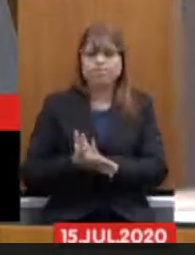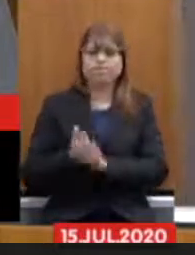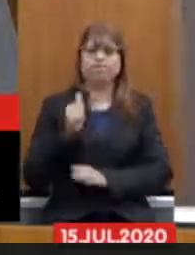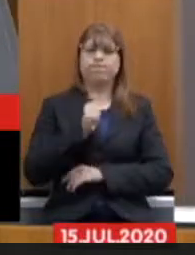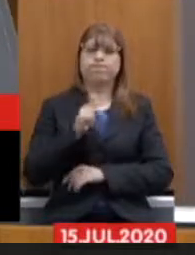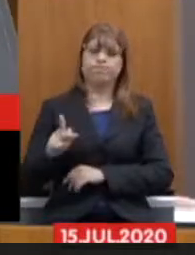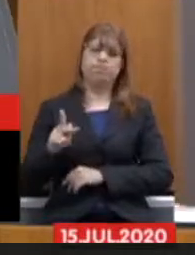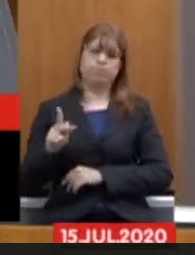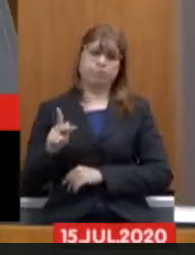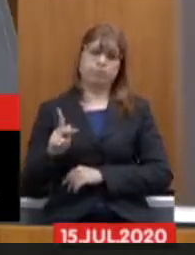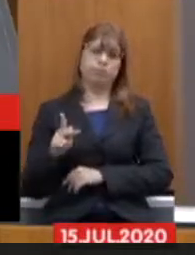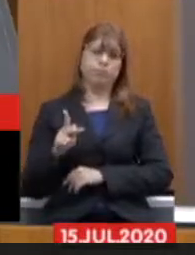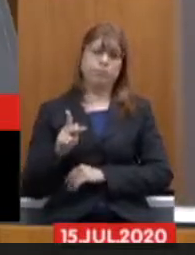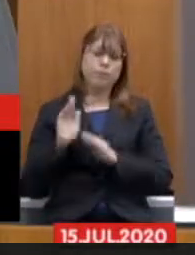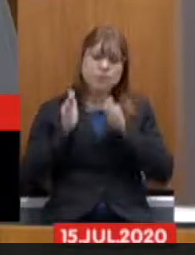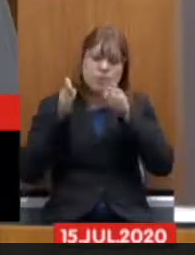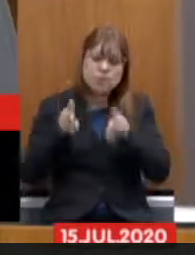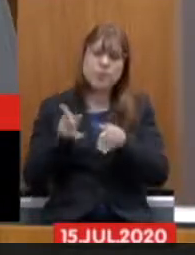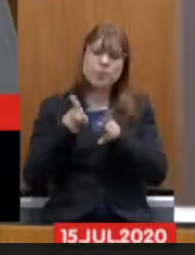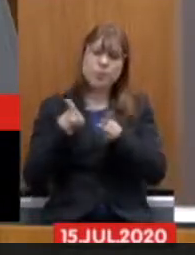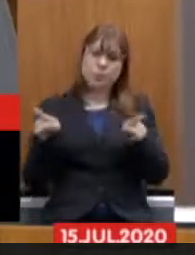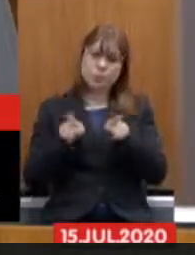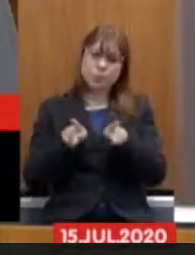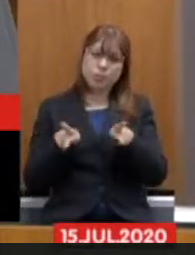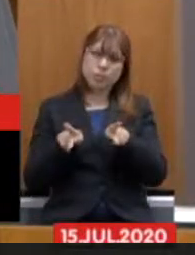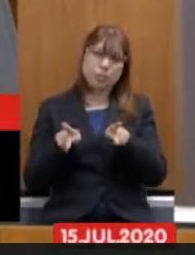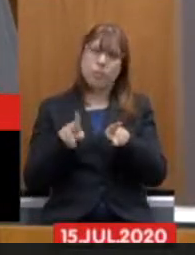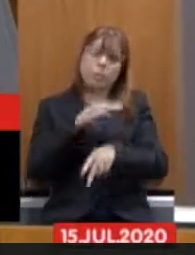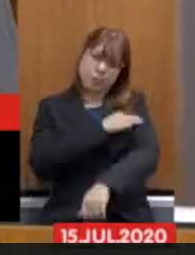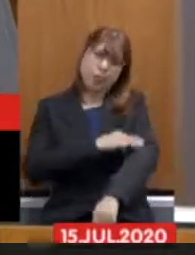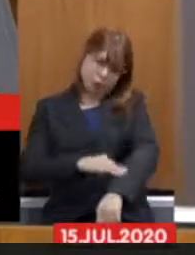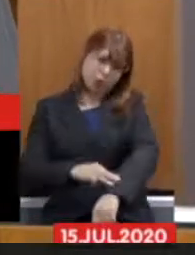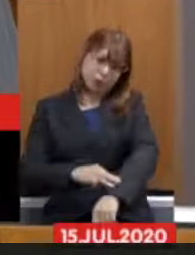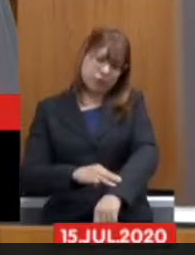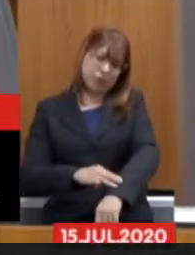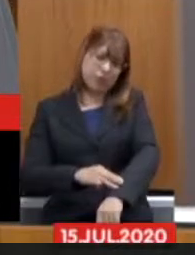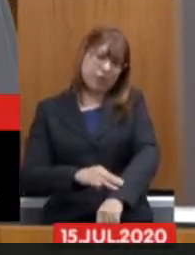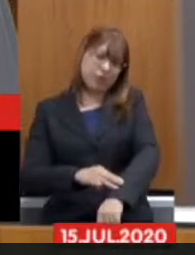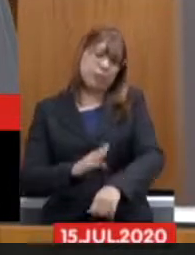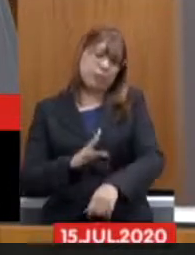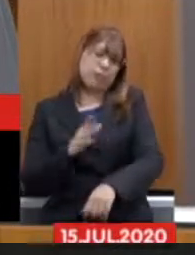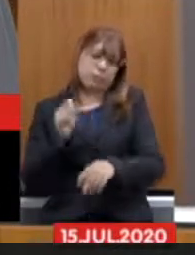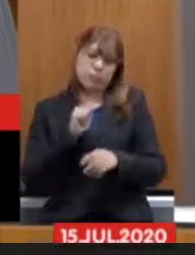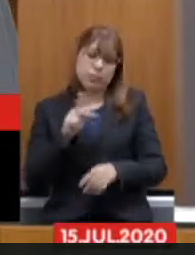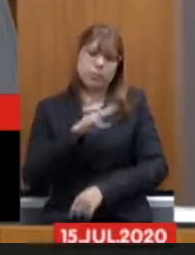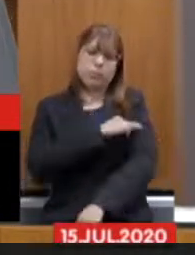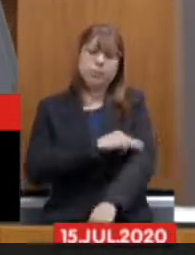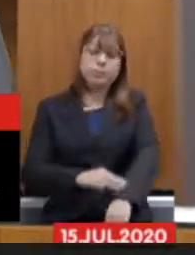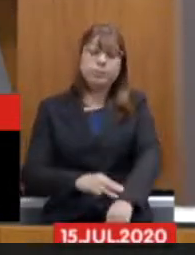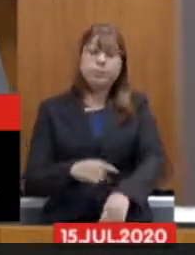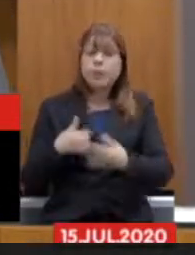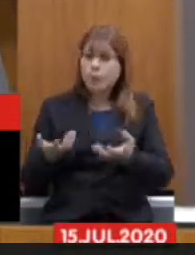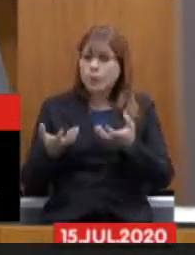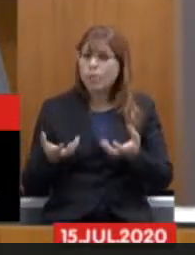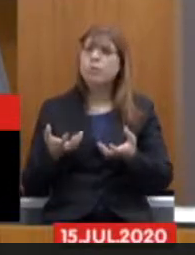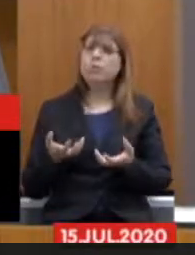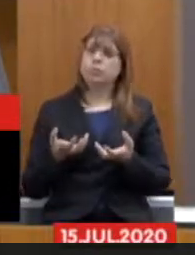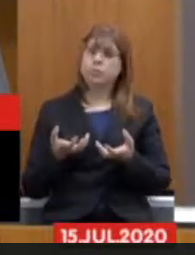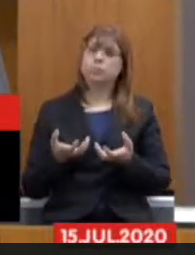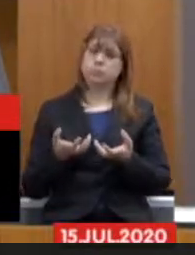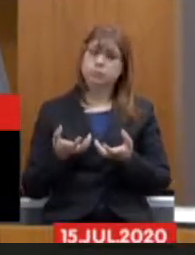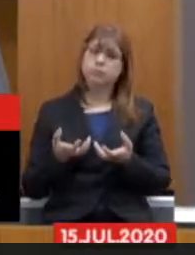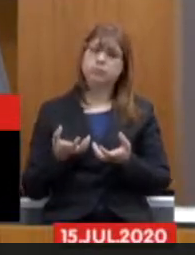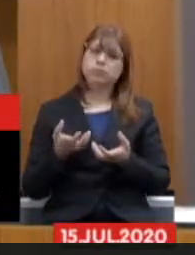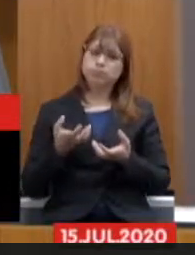a pose é específica dos professores do magistério né aposentadoria do magistério e eu quero é